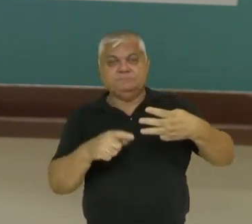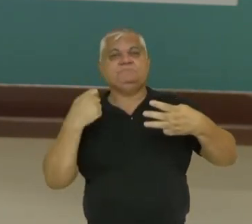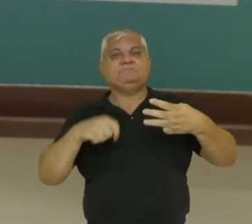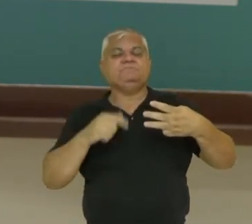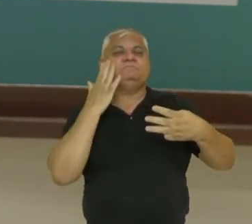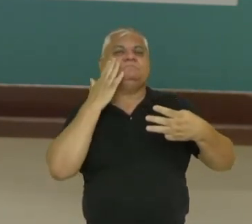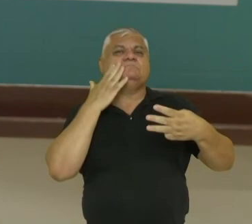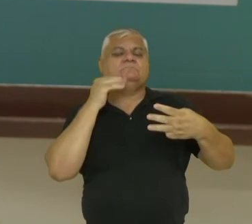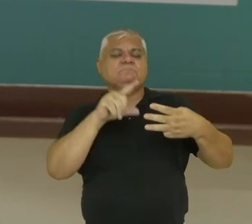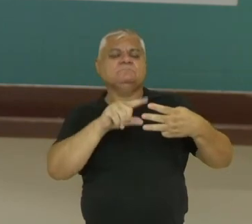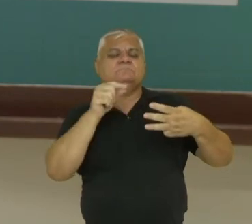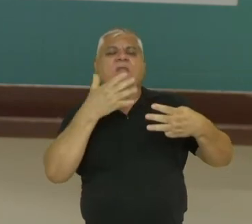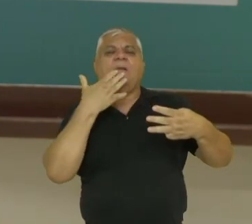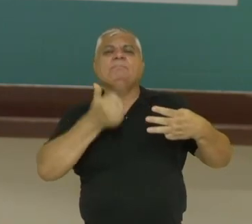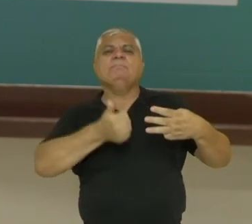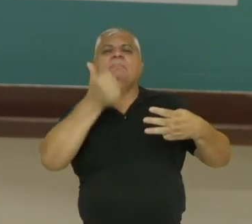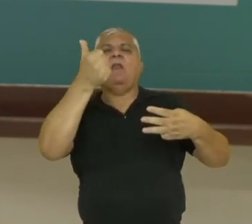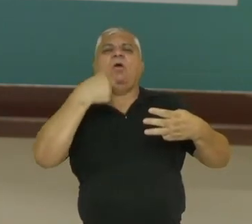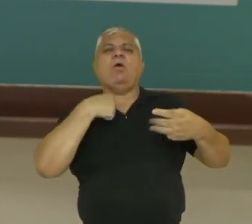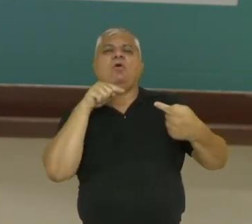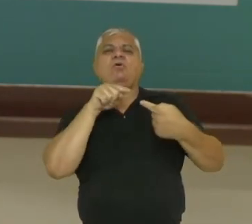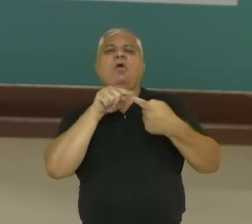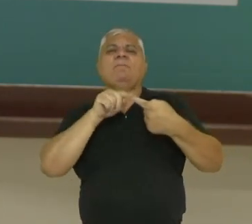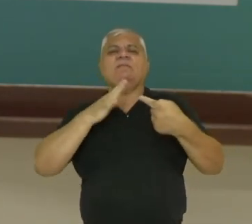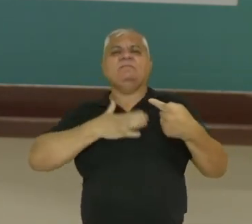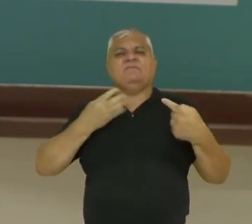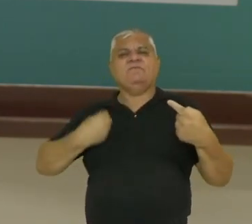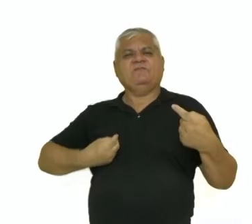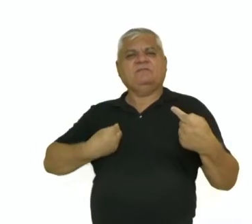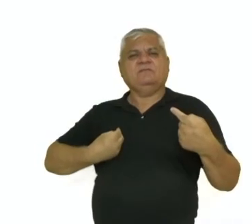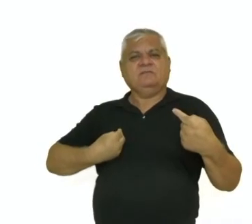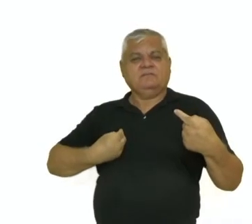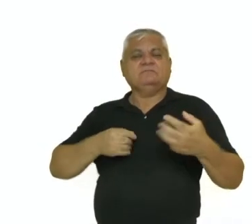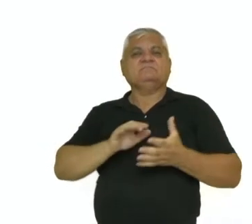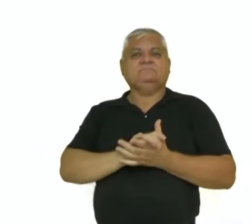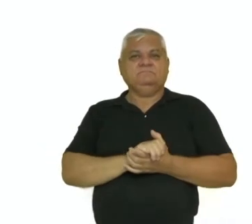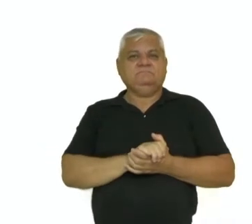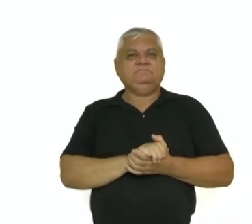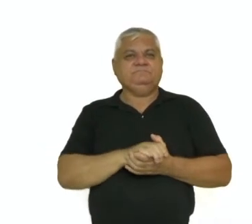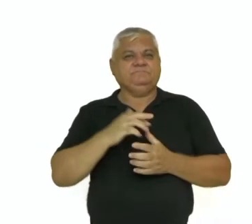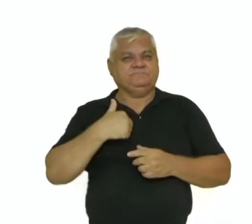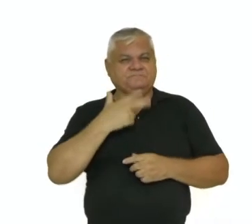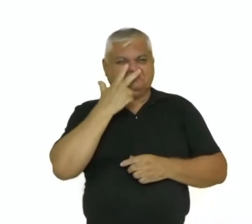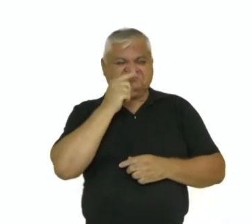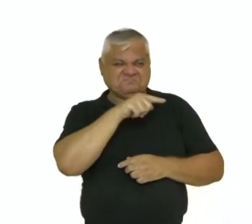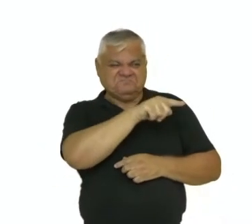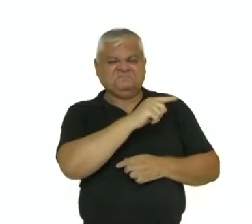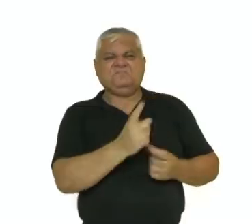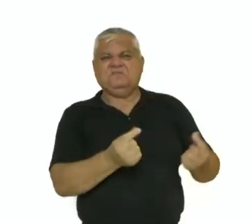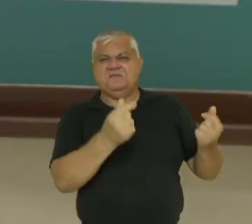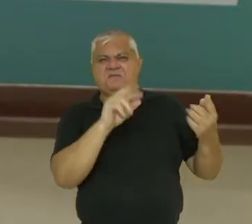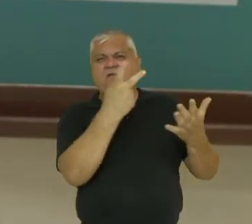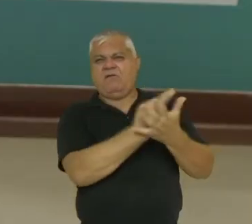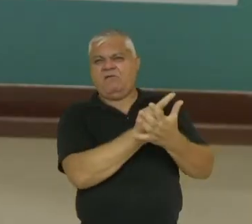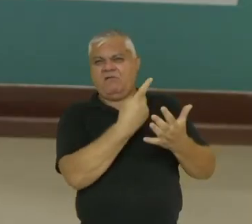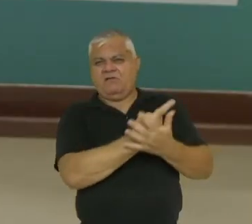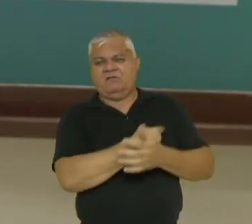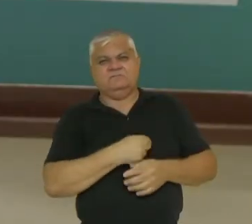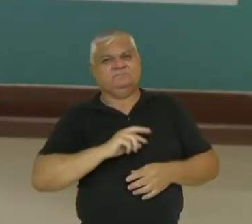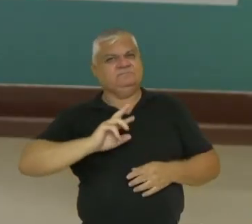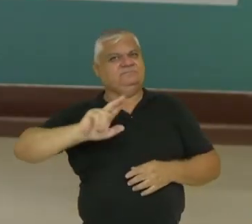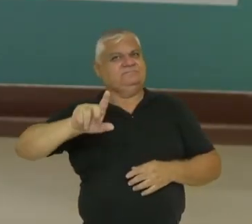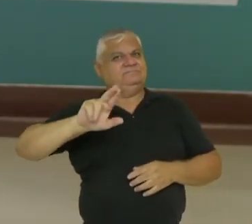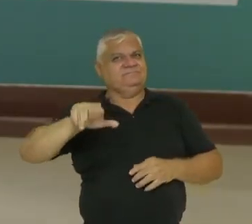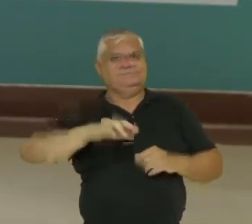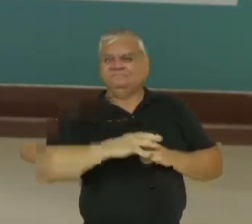CDB, 1.069. Então vocês vejam que tem rendimento. Vocês vejam que tanto o Tesouro Direto como o CDB tem também uma alíquota